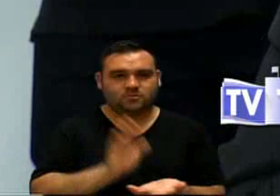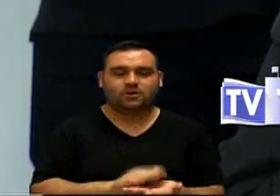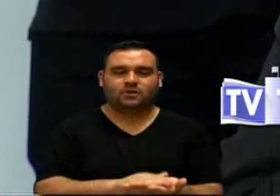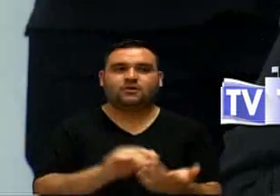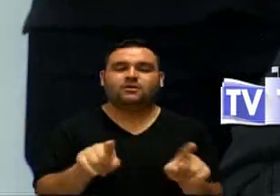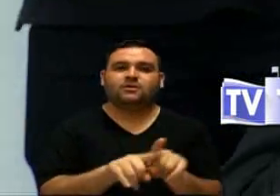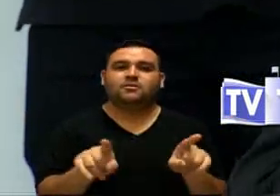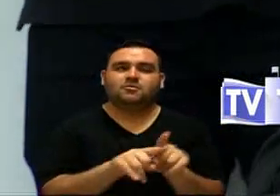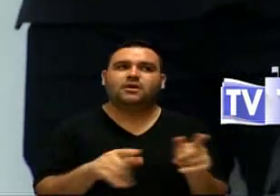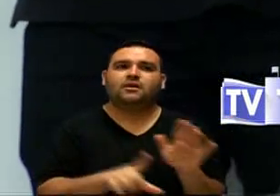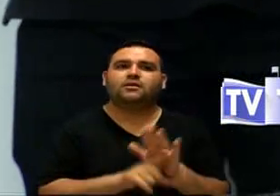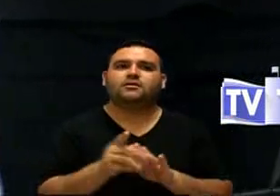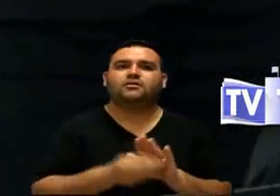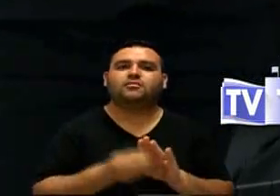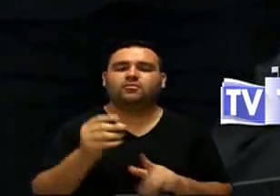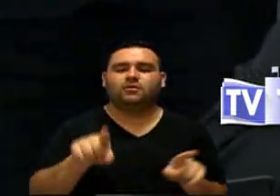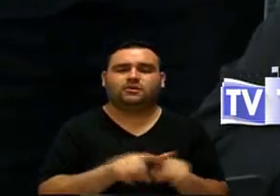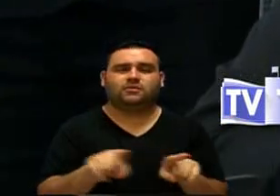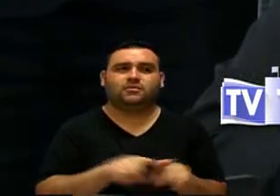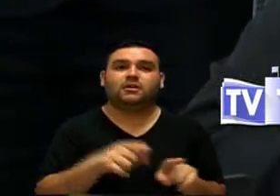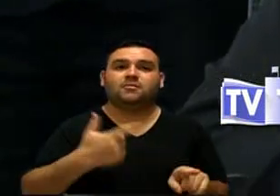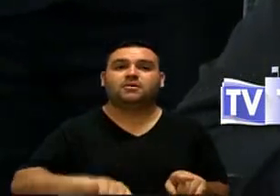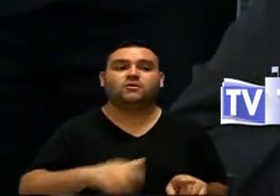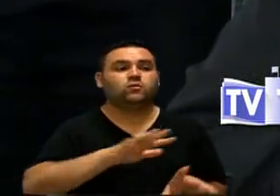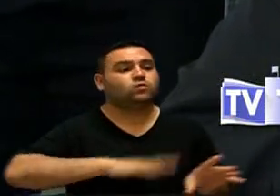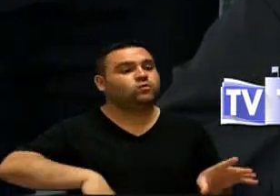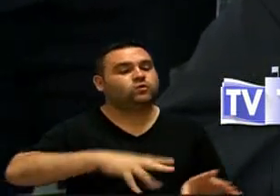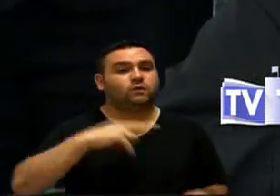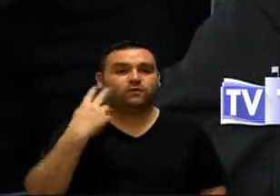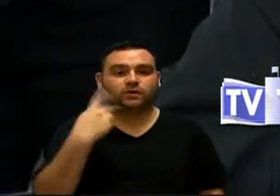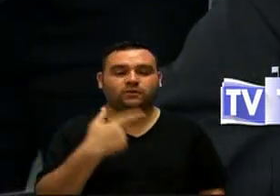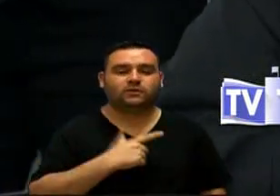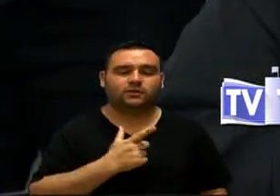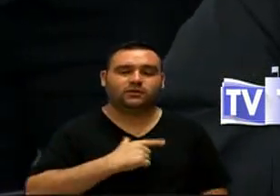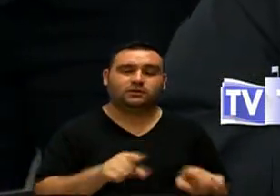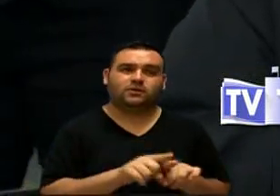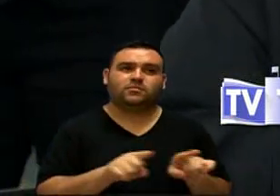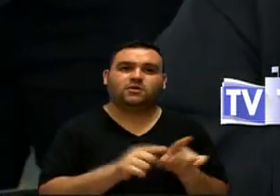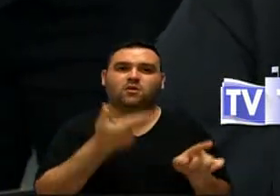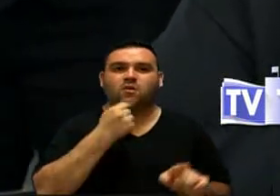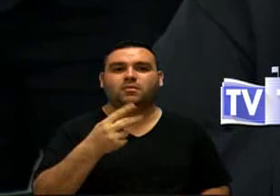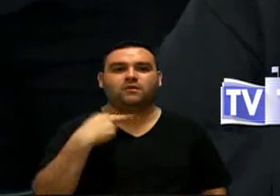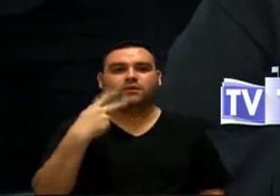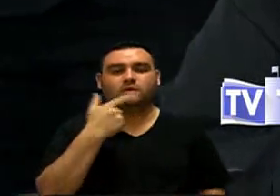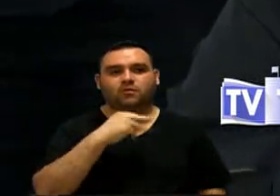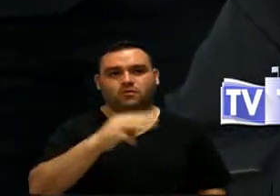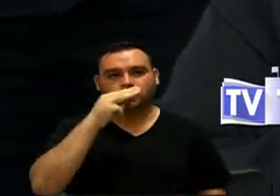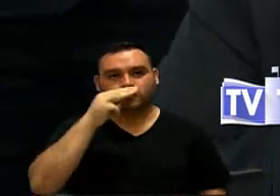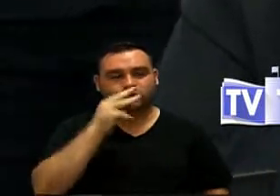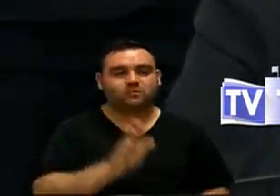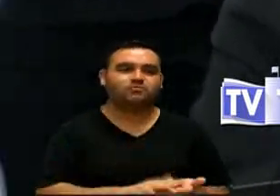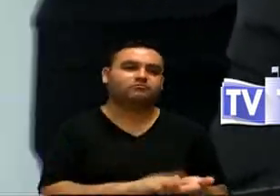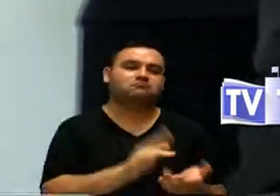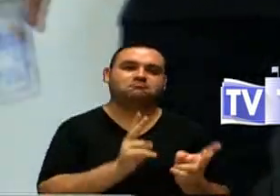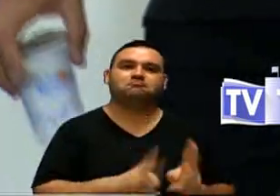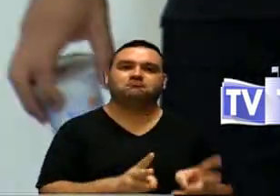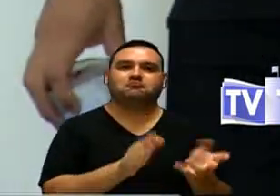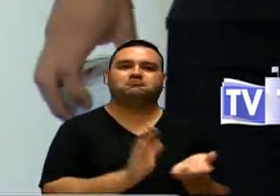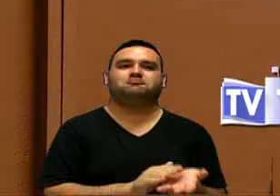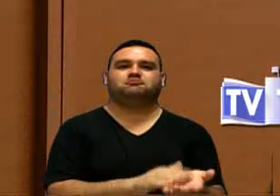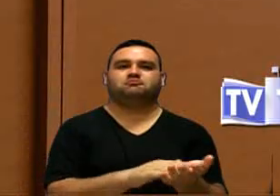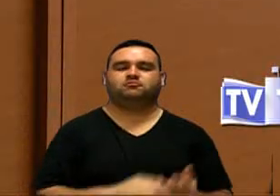emenda também. Tem uma emenda de todos os vereadores aqui, incluindo o vereador Engenheiro Martinez. Parabéns. Continua assim.